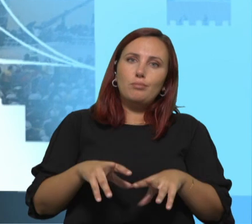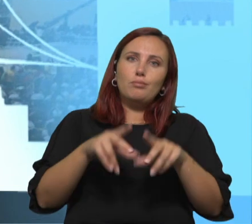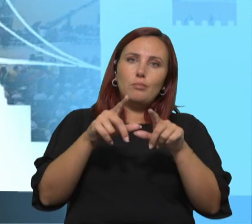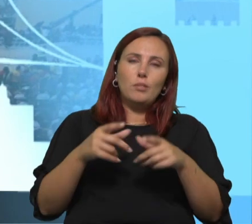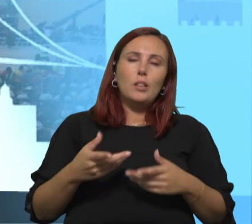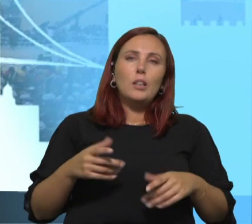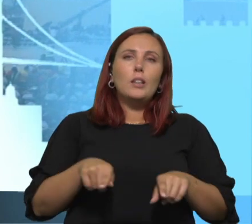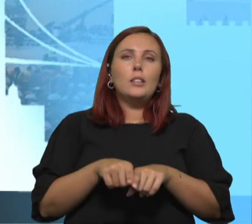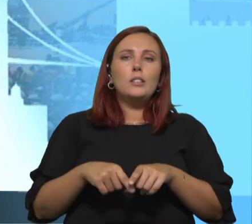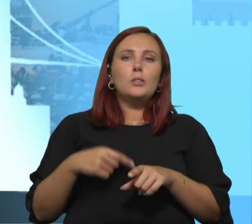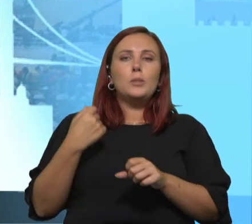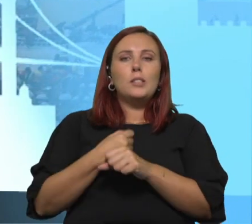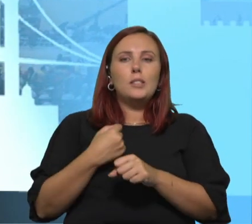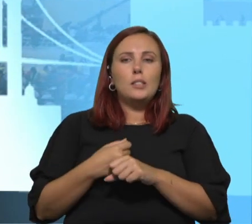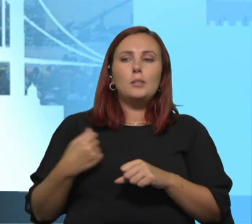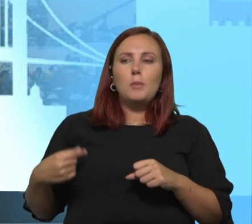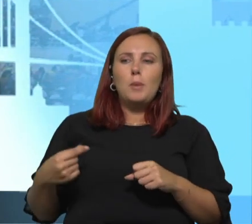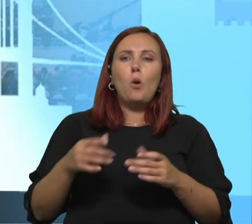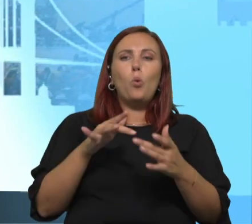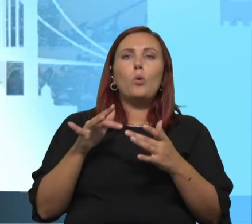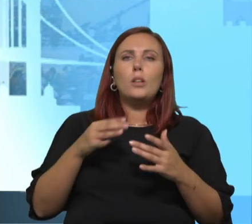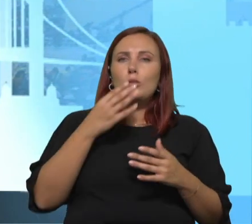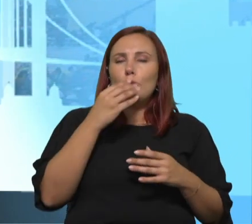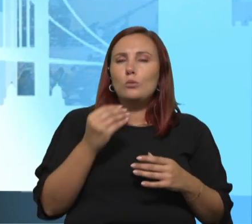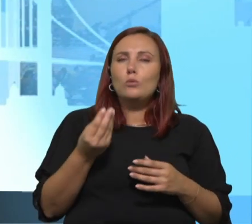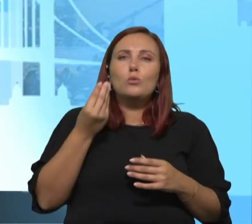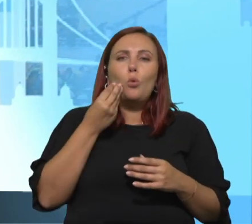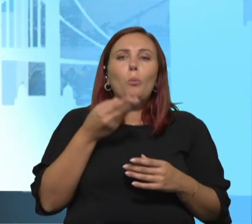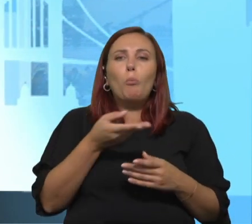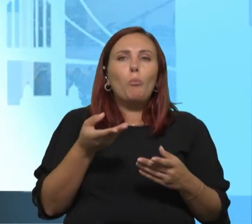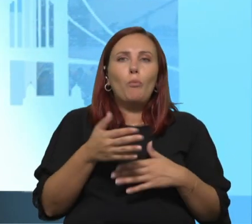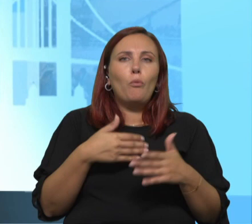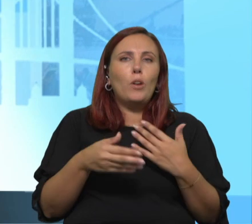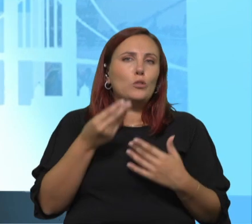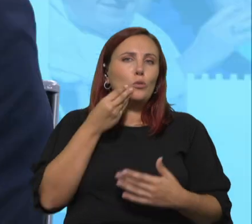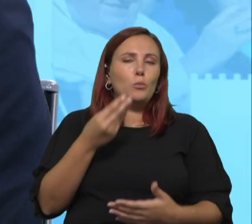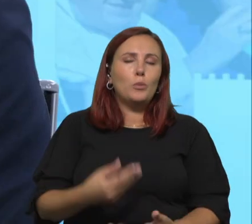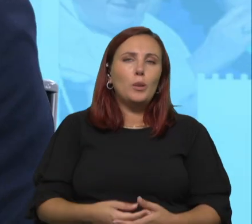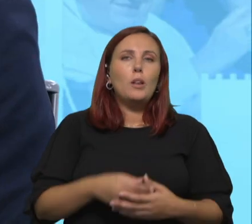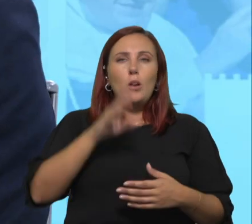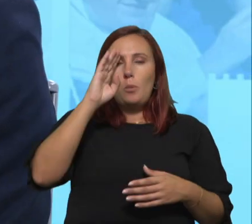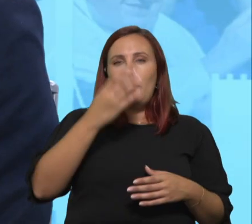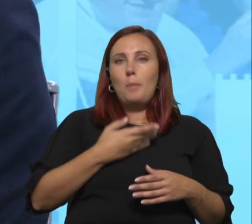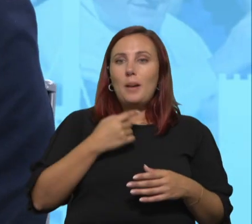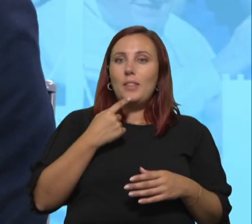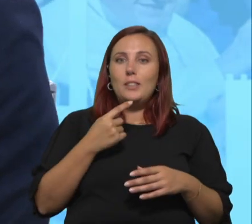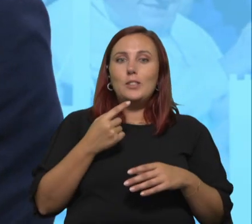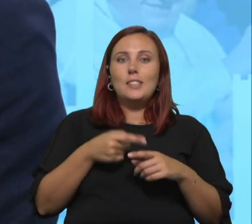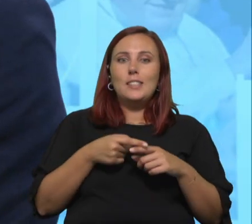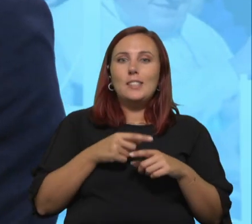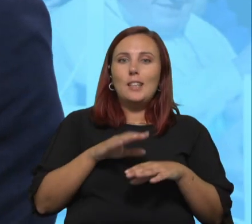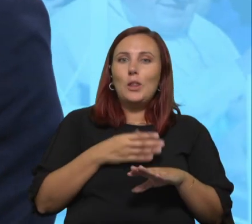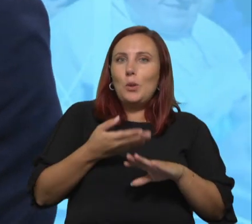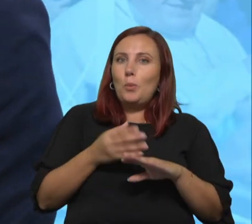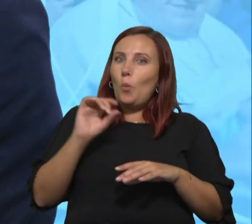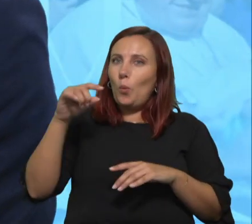da escola, no contacto com alunos, como é que este horizonte se vai construindo? O Papa disse uma coisa mais interessante na Católica, no meu